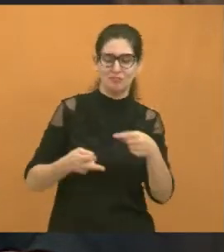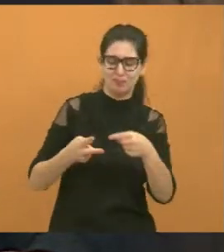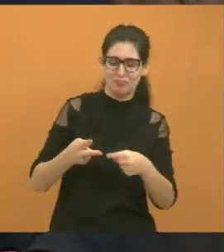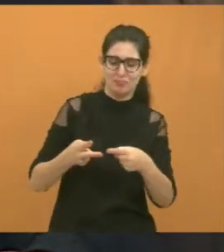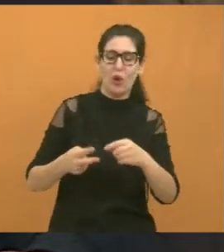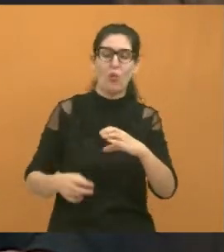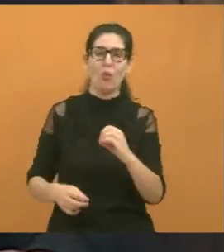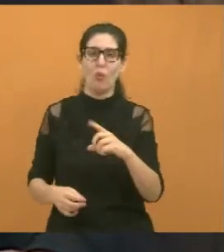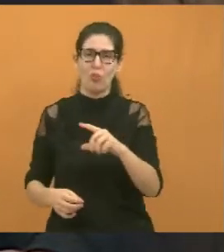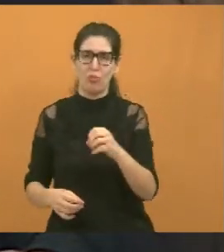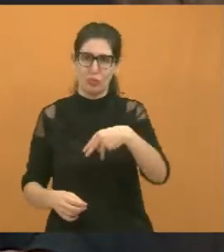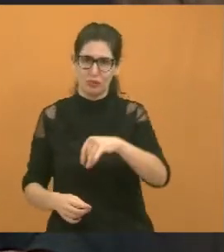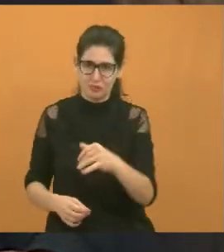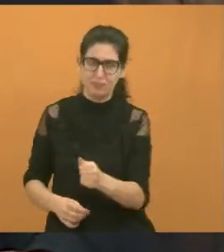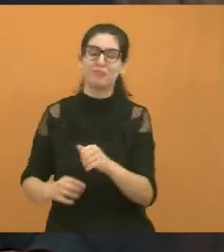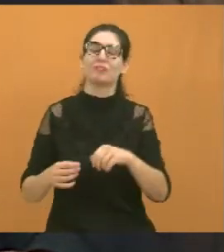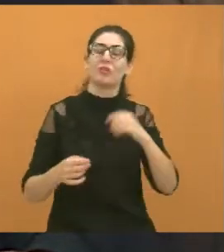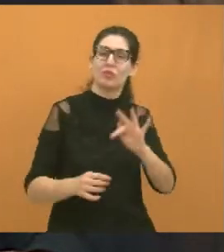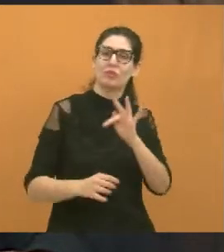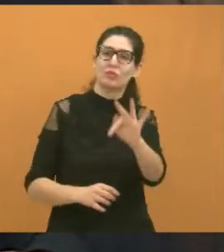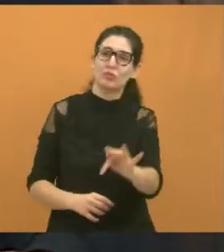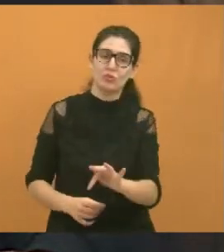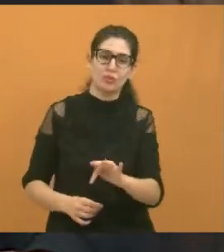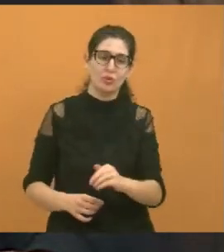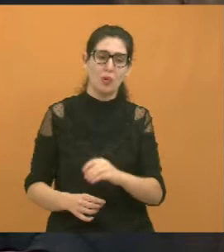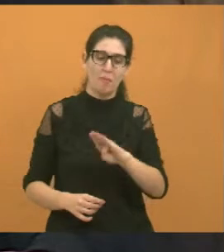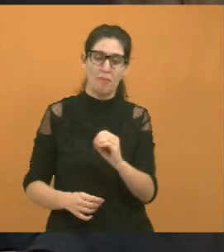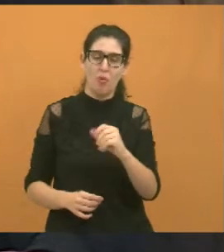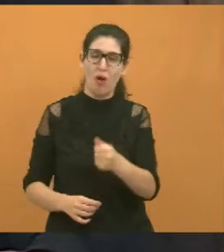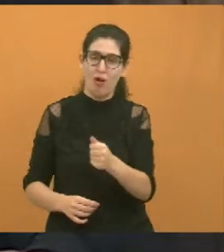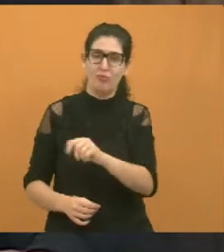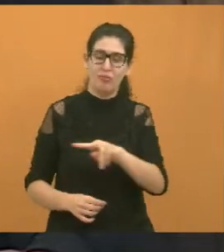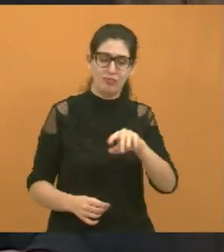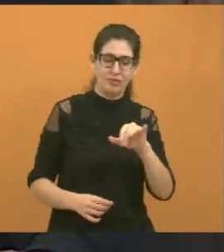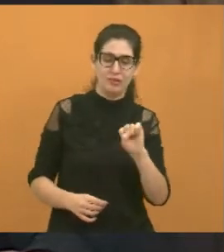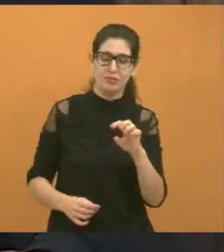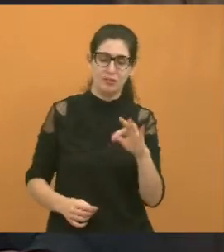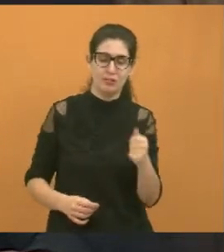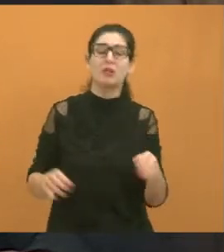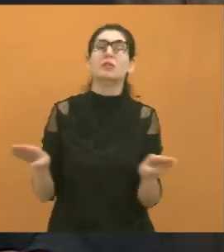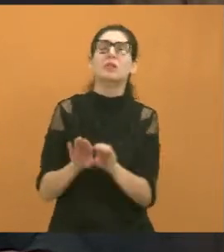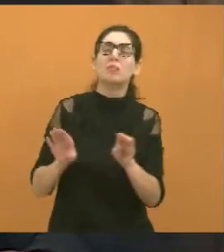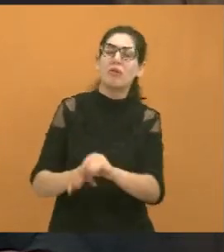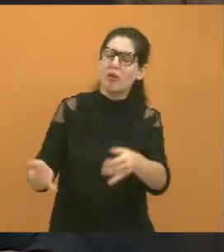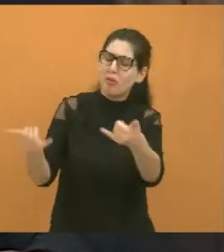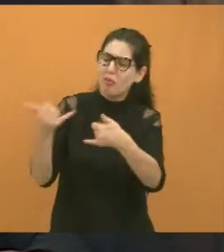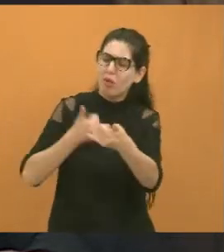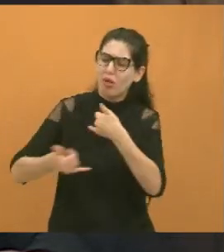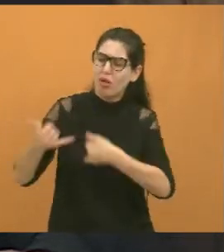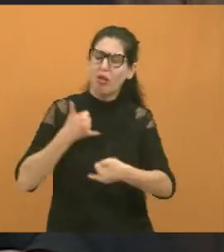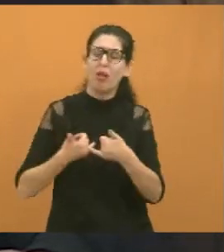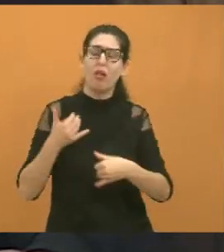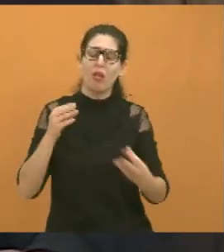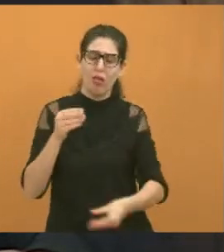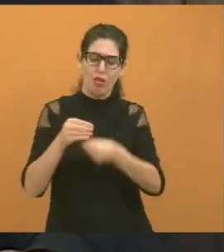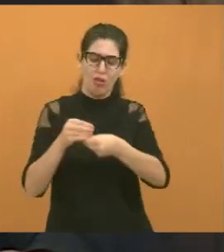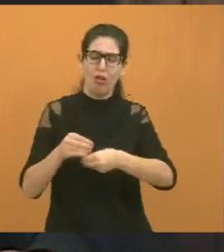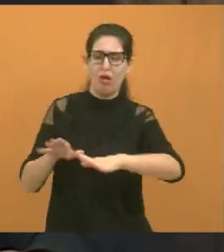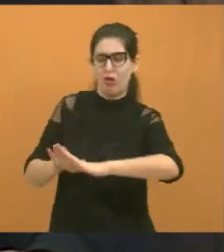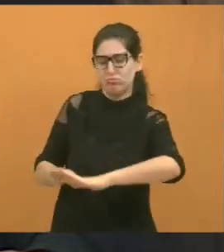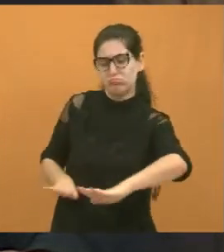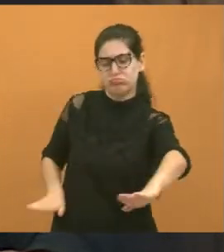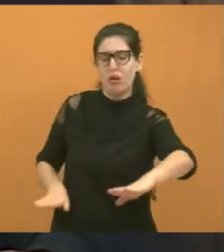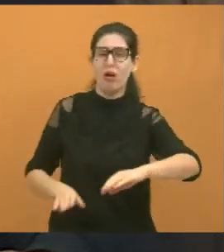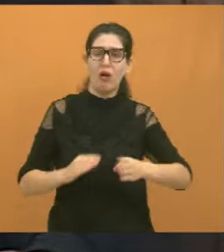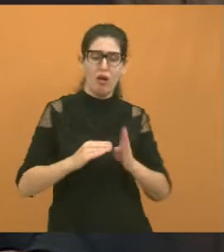Vista também tem lá um alambrado também que vai ser feito recente. Eu queria te falar sobre a emenda que o senhor direcionou também para o asfalto do Jardim Paraíso, né?